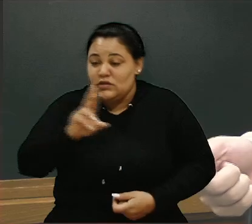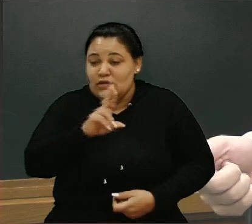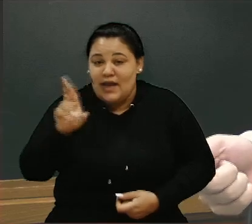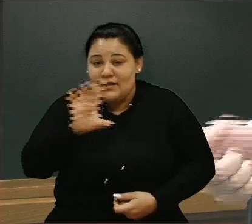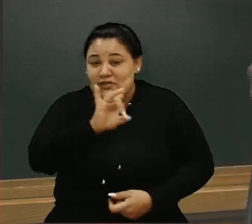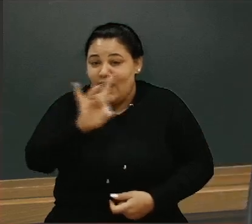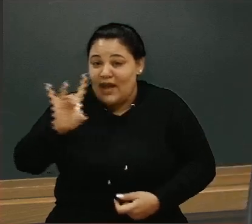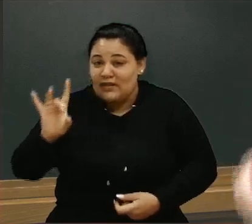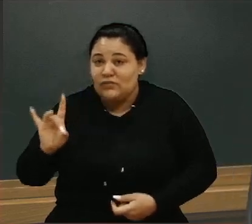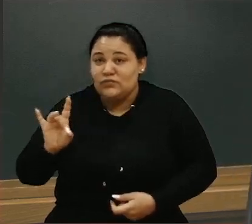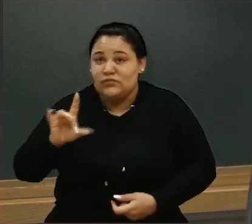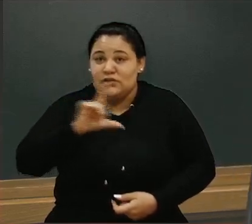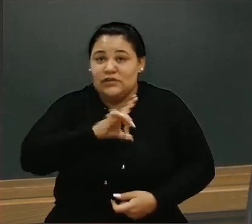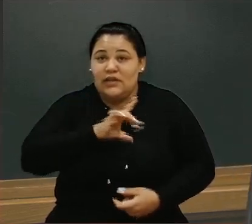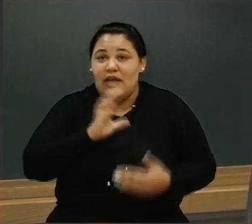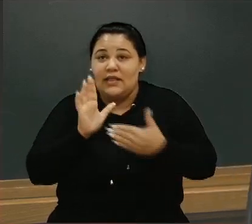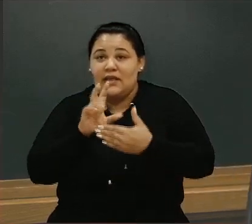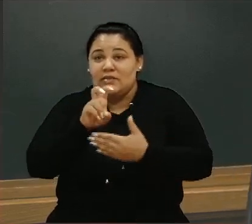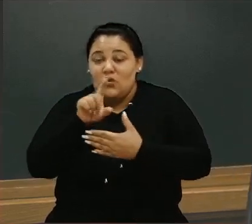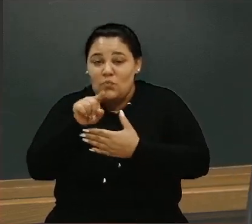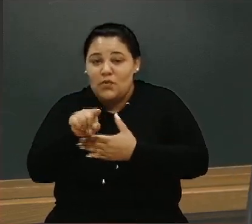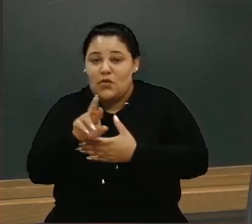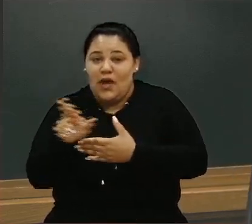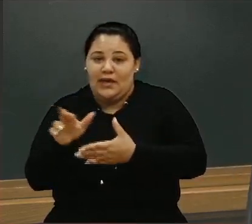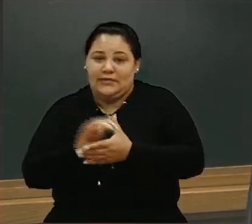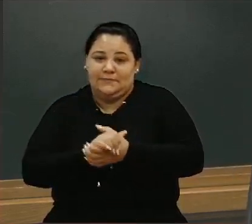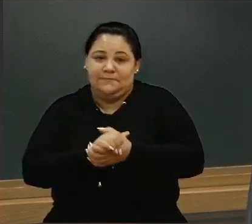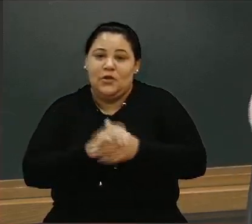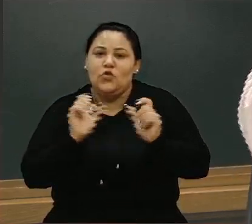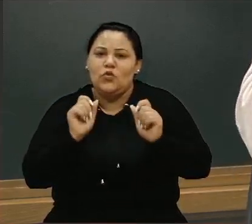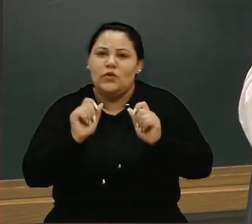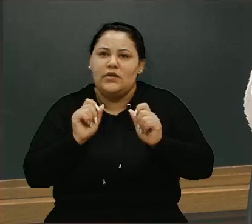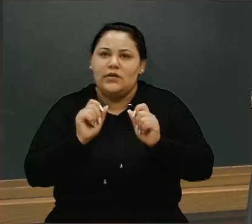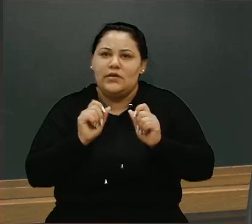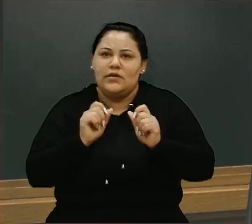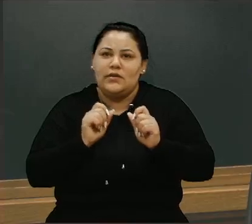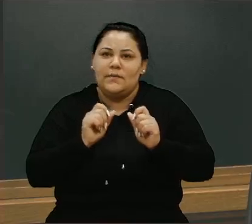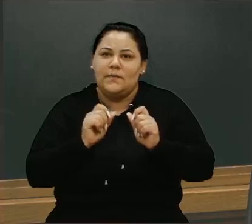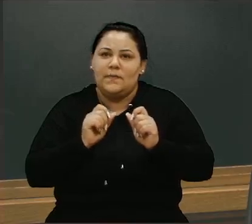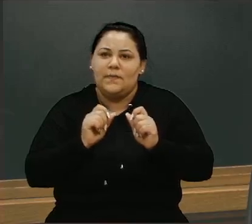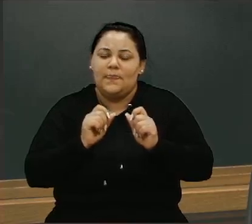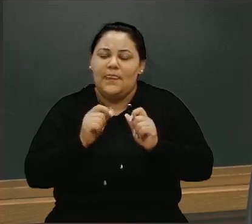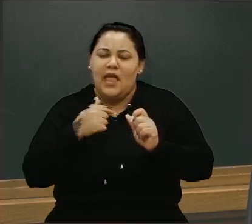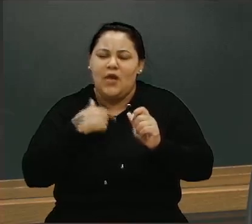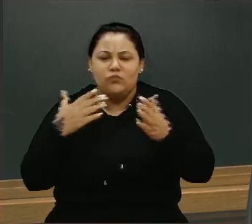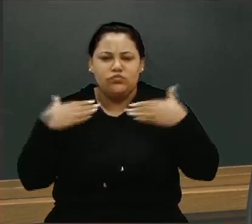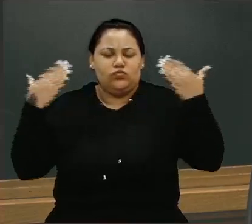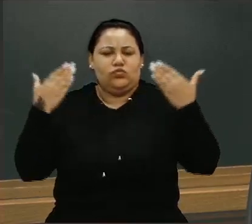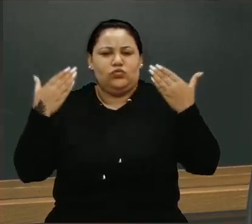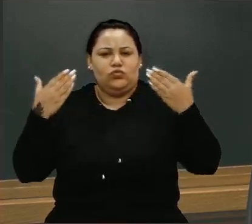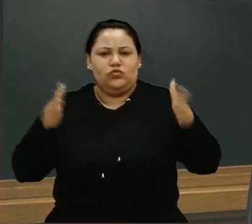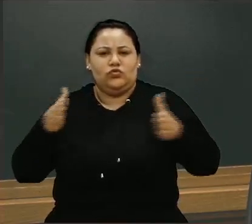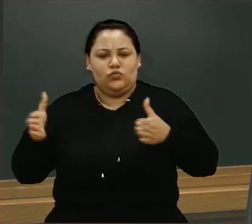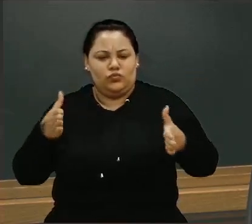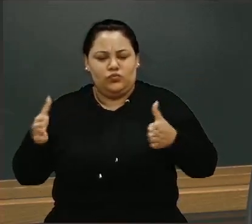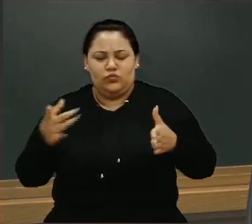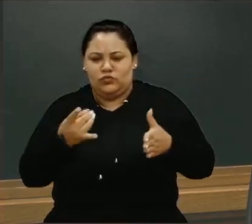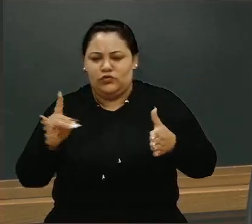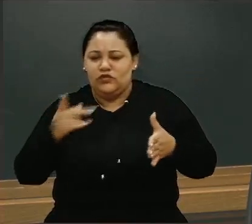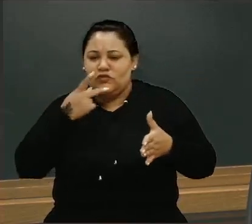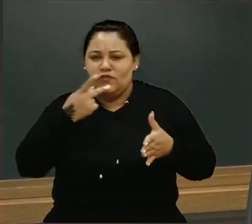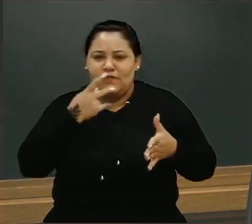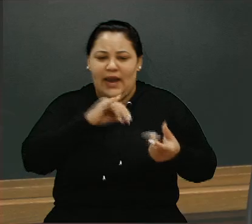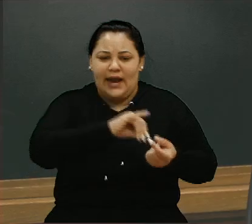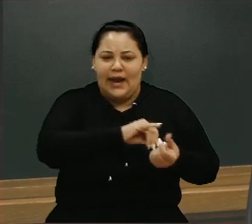cada trabalhador que ganha R$5.000. E o que me espantou no último período, presidente, é que quando a gente trata numa relação entre capital e